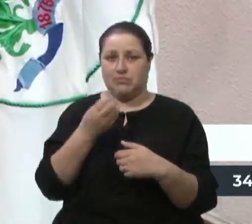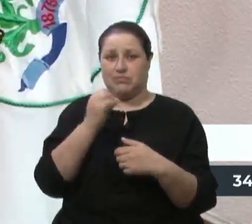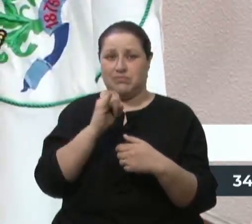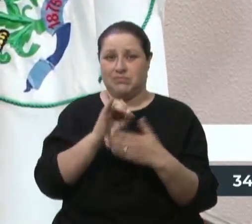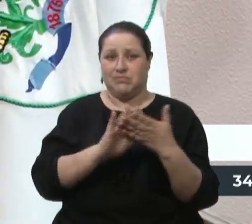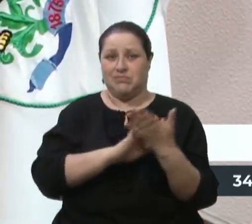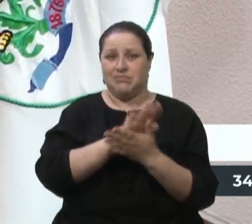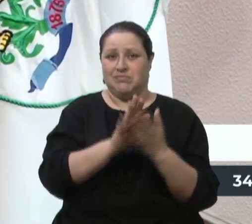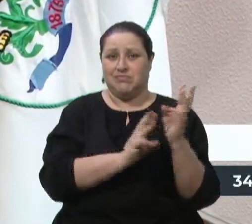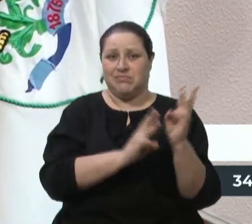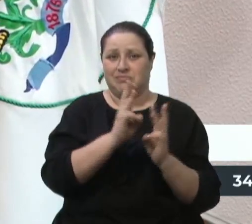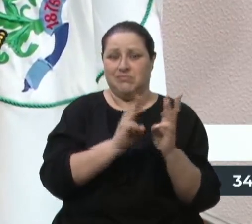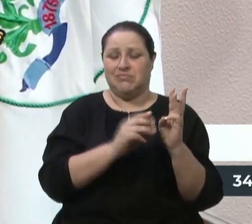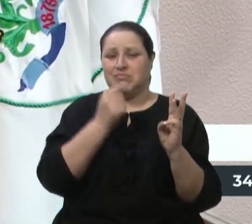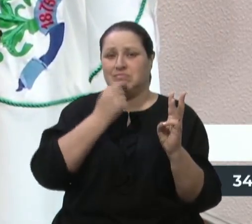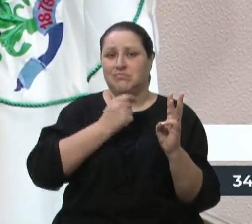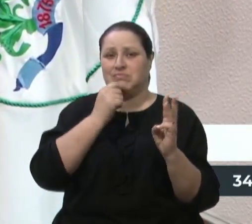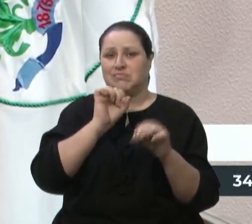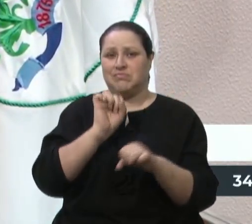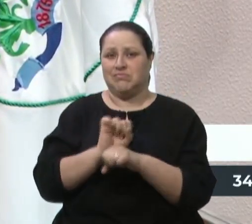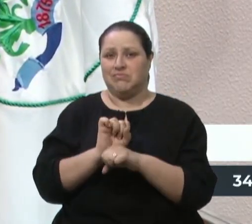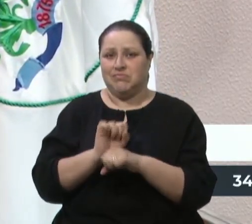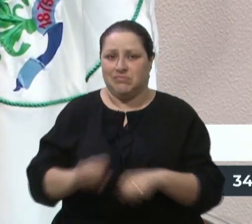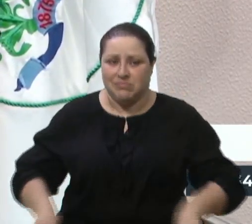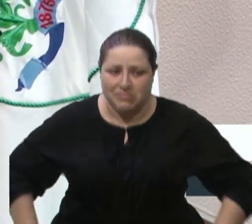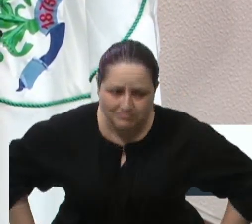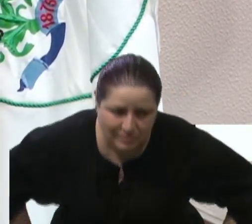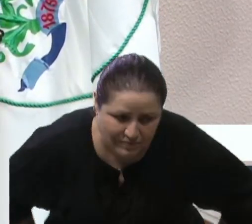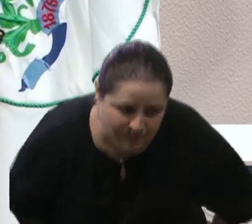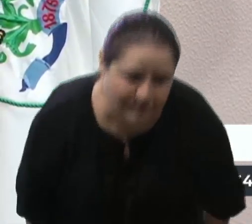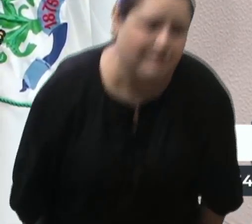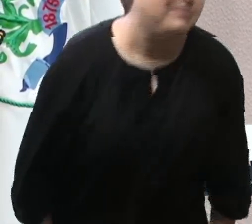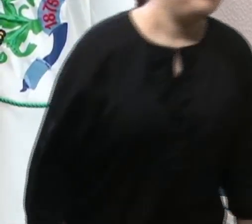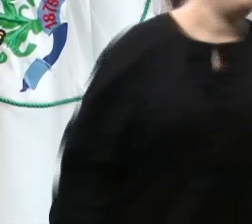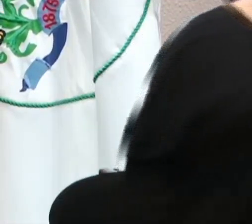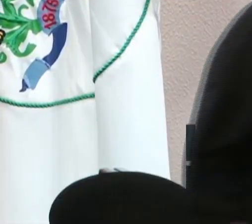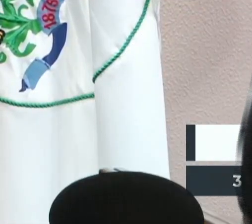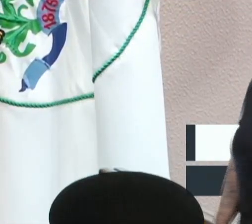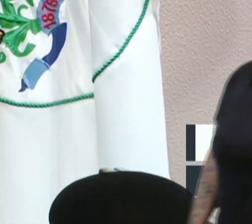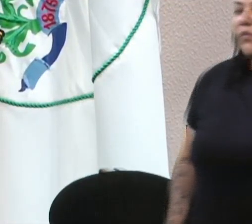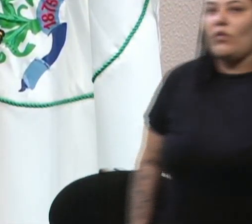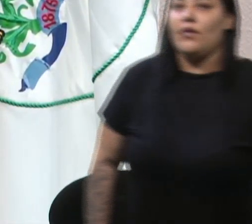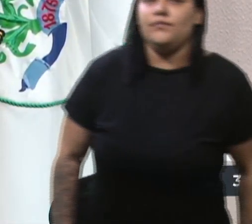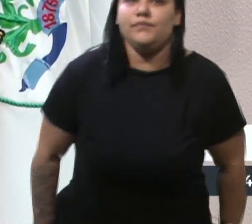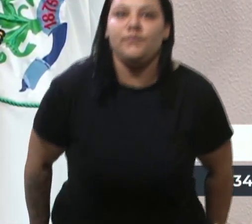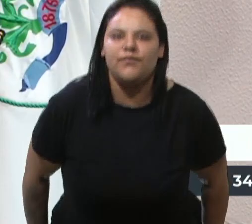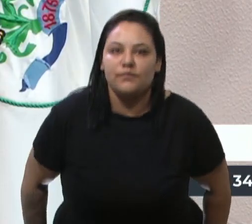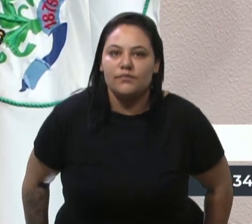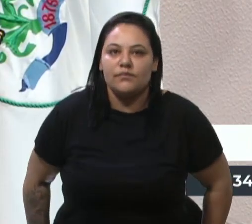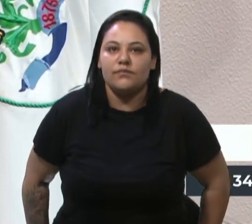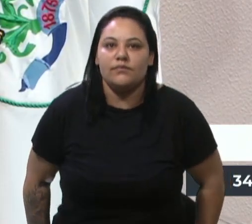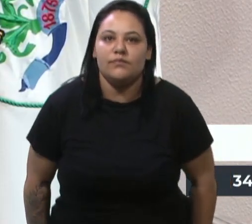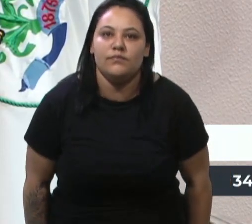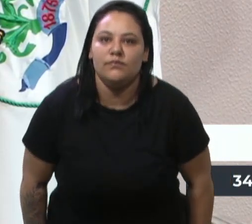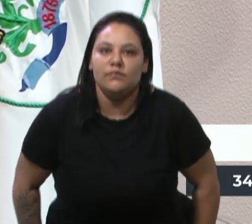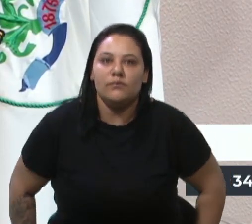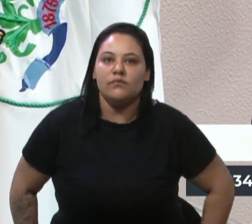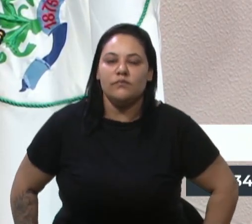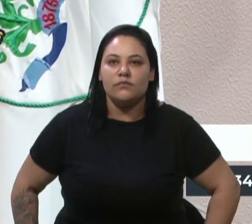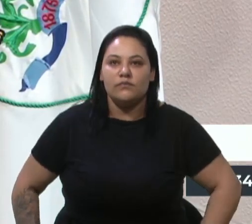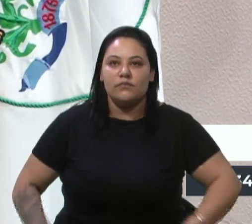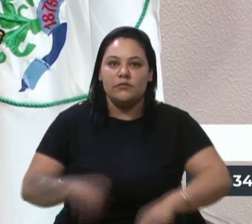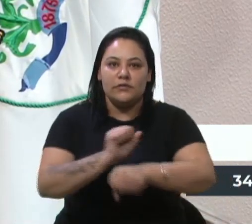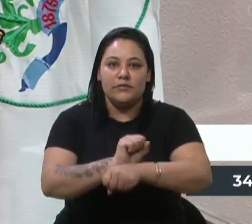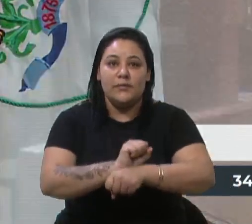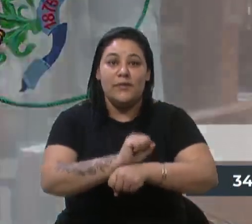parar. Nós tivemos há algum tempo atrás que foi uma paralisação no transporte público de Caxias do Sul. E a